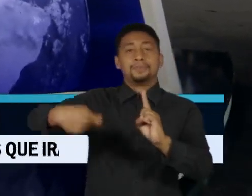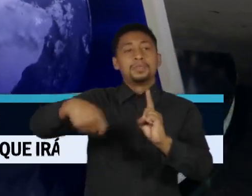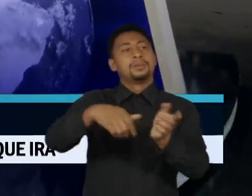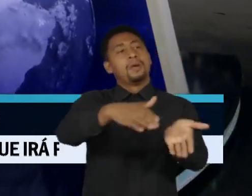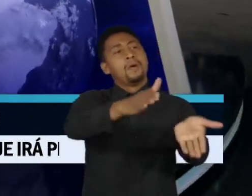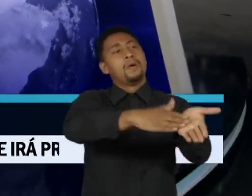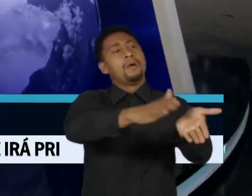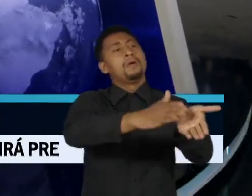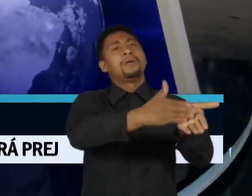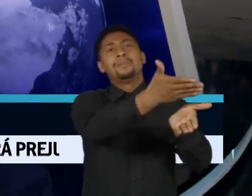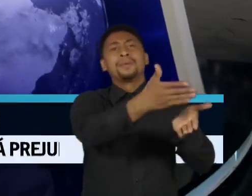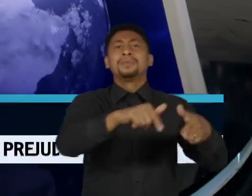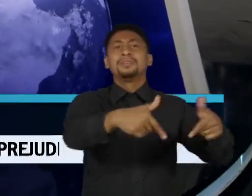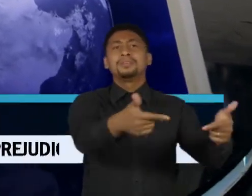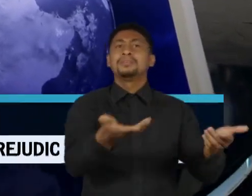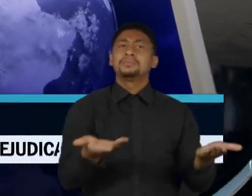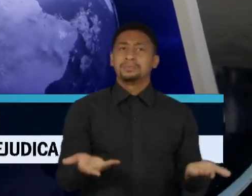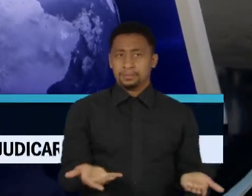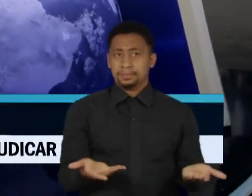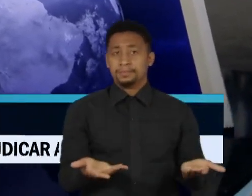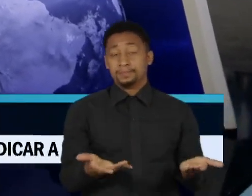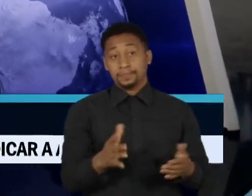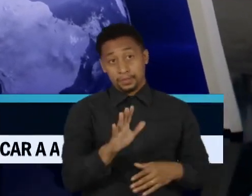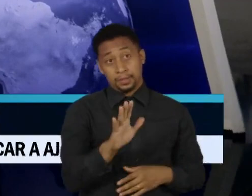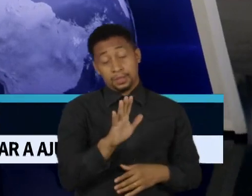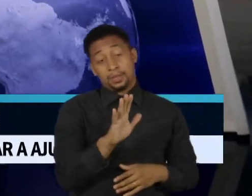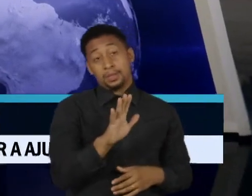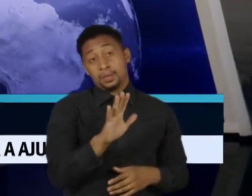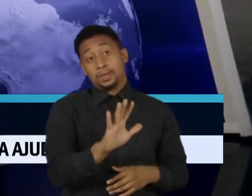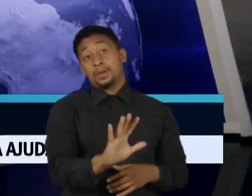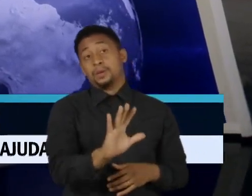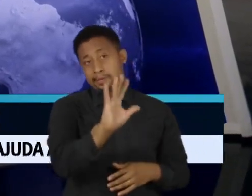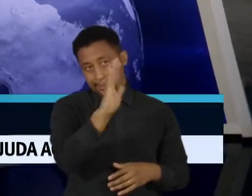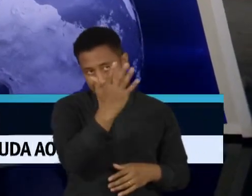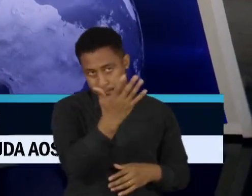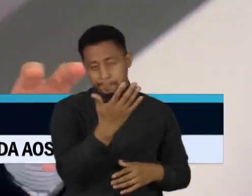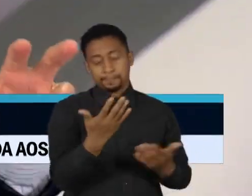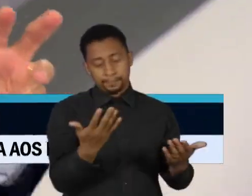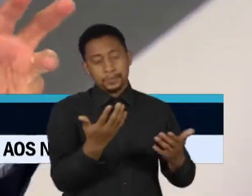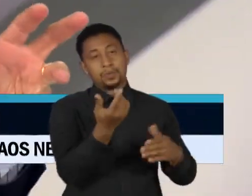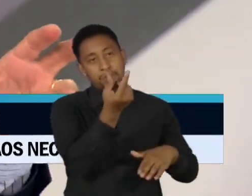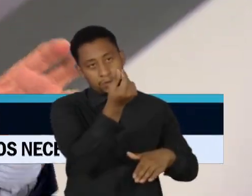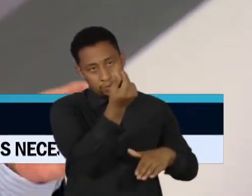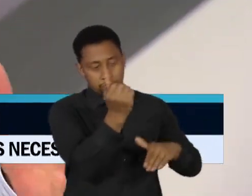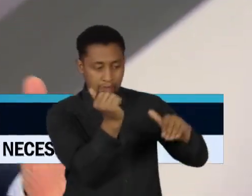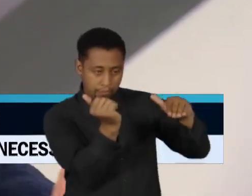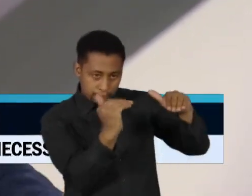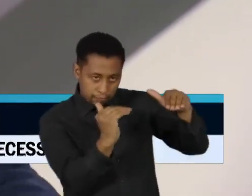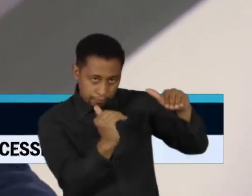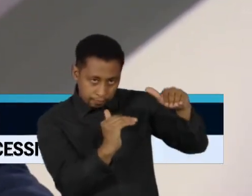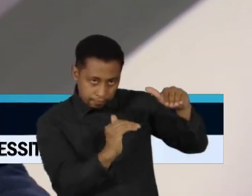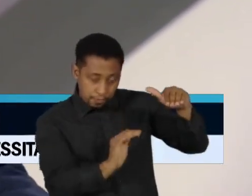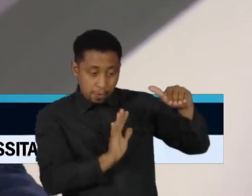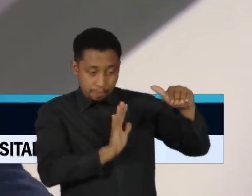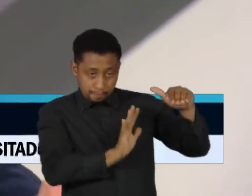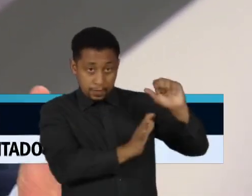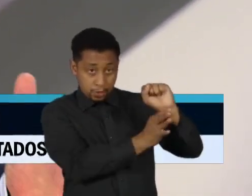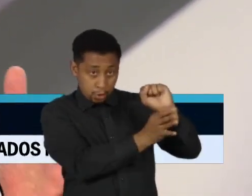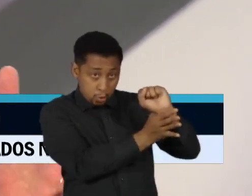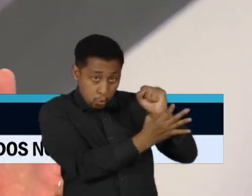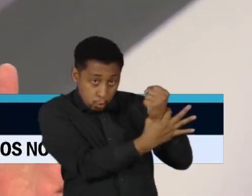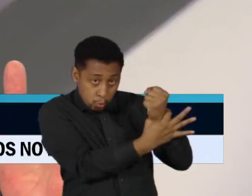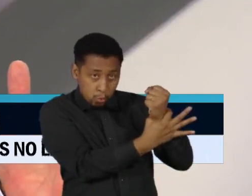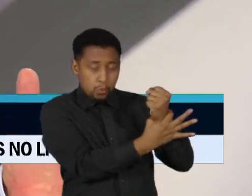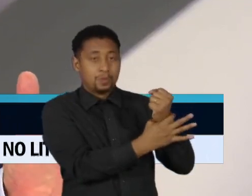aconteça. Nós vimos aqui, por exemplo, a questão do Fundo de Grandes Desastres, que está muito associado a um seguro